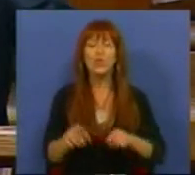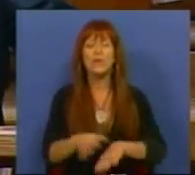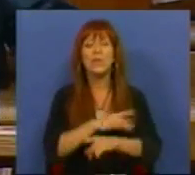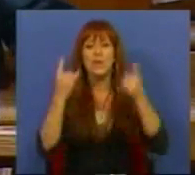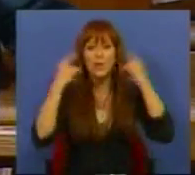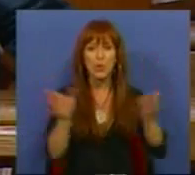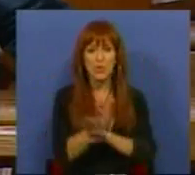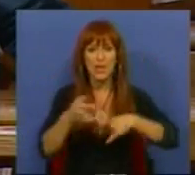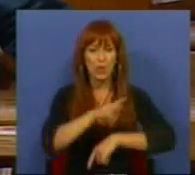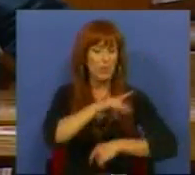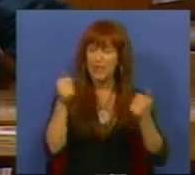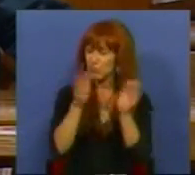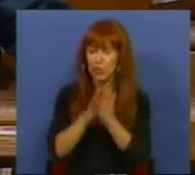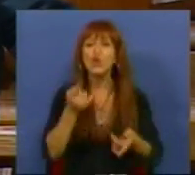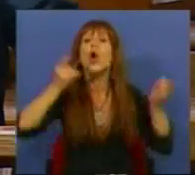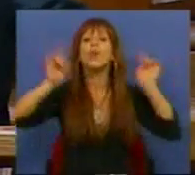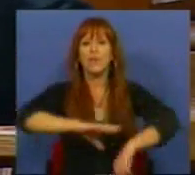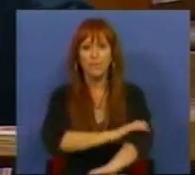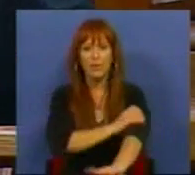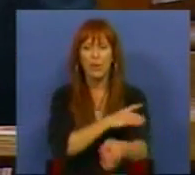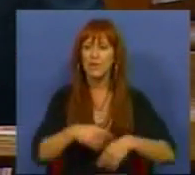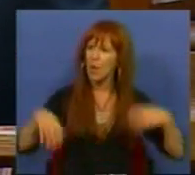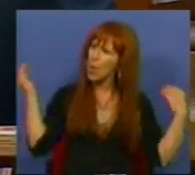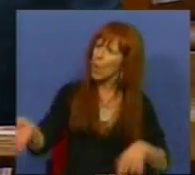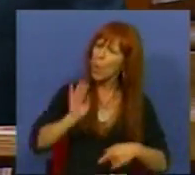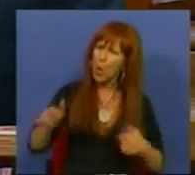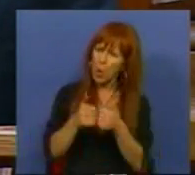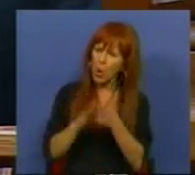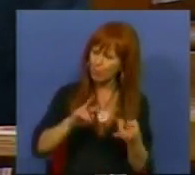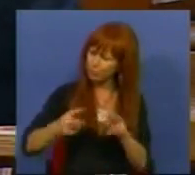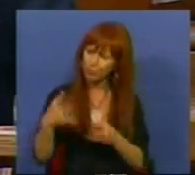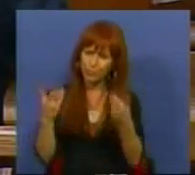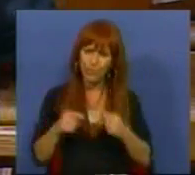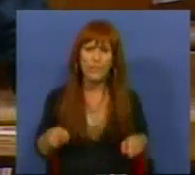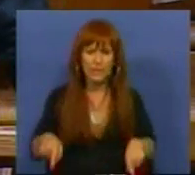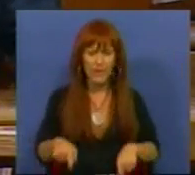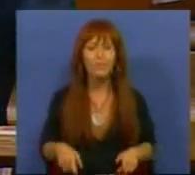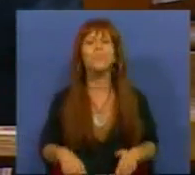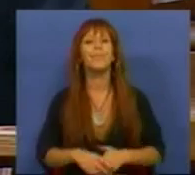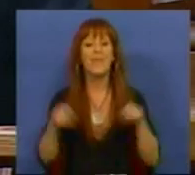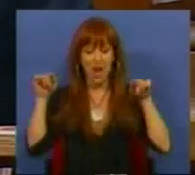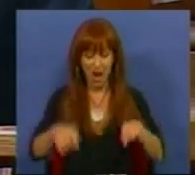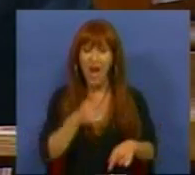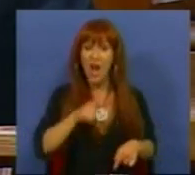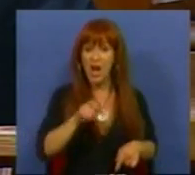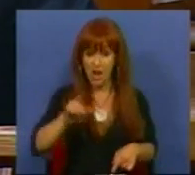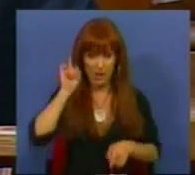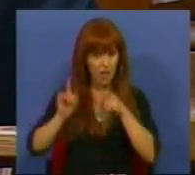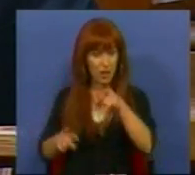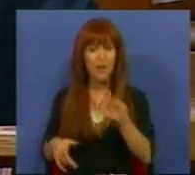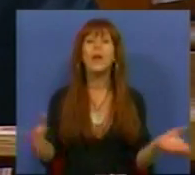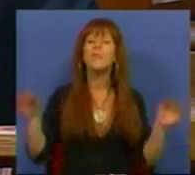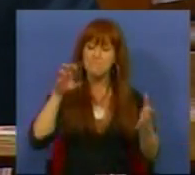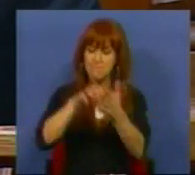privado, vão todos, mais uma vez, suportar todo o ajustamento orçamental. Esta escolha fundamental